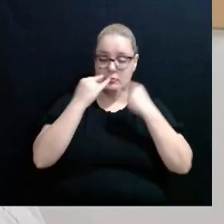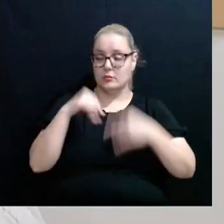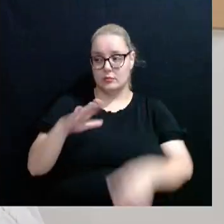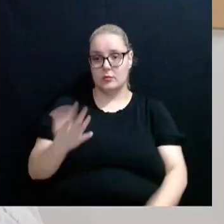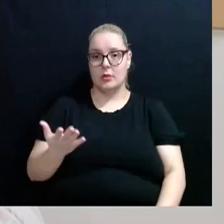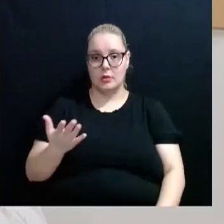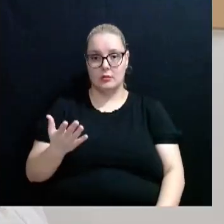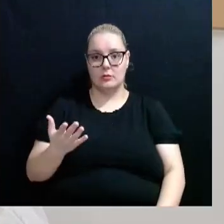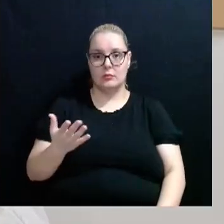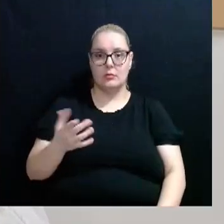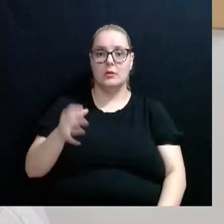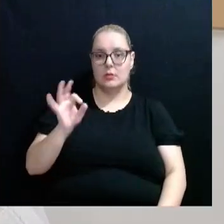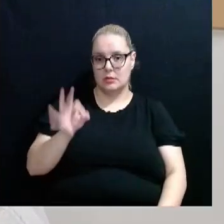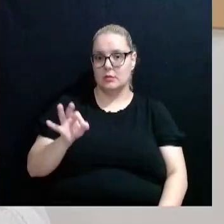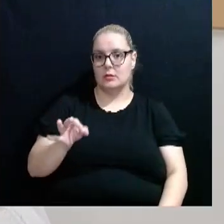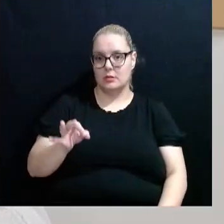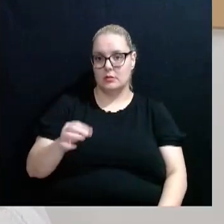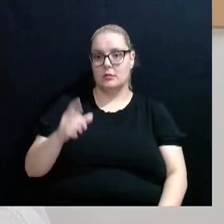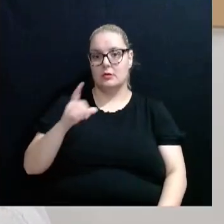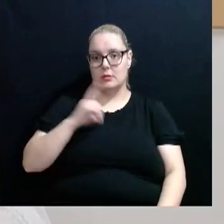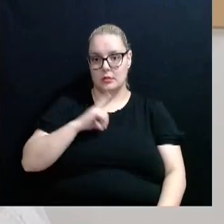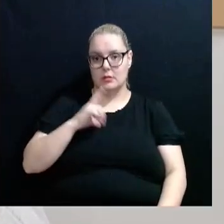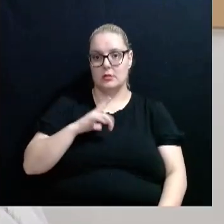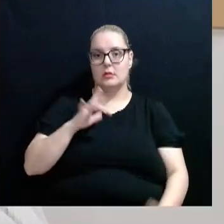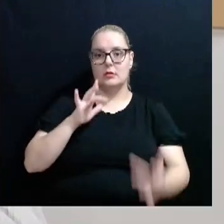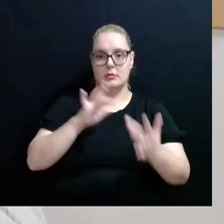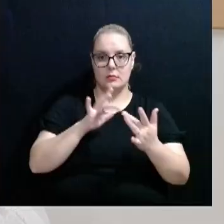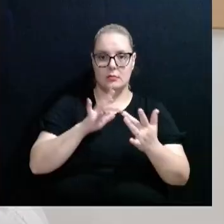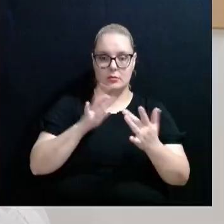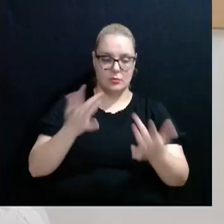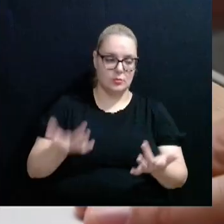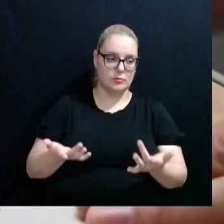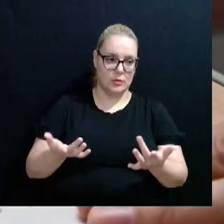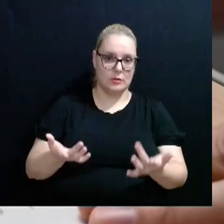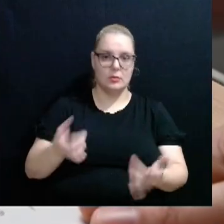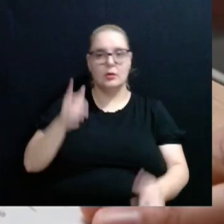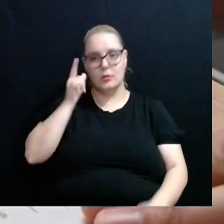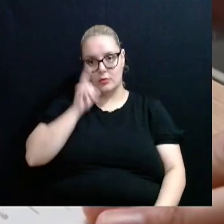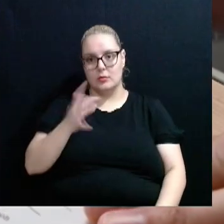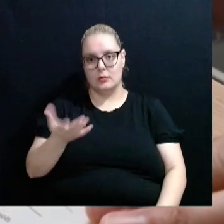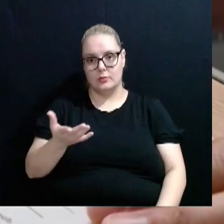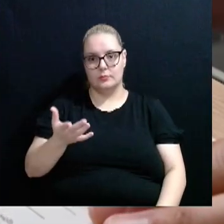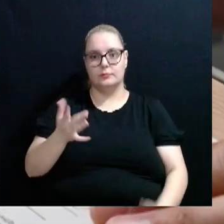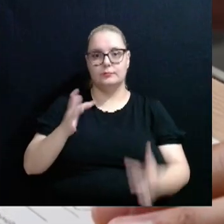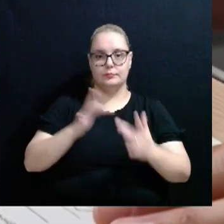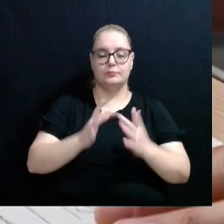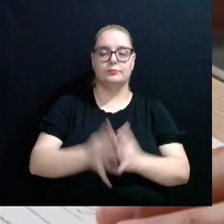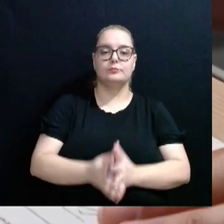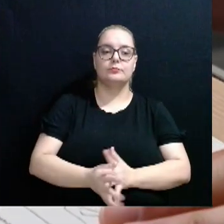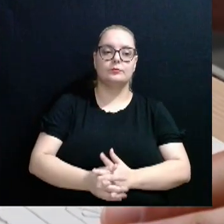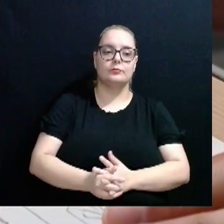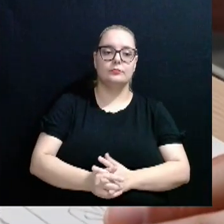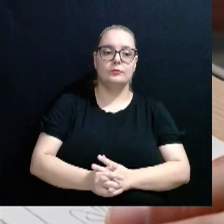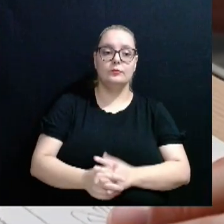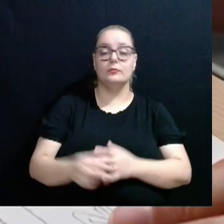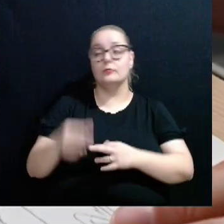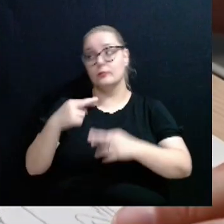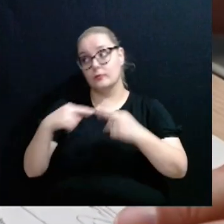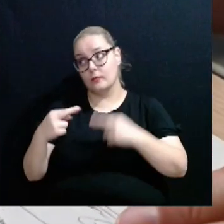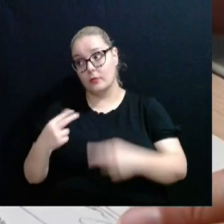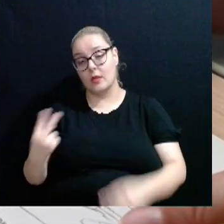vai ter um botão de contato. Aí você vai conseguir esse contato. Em relação ao valor, eles são